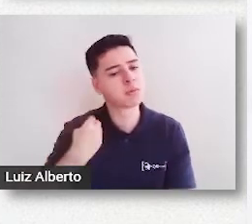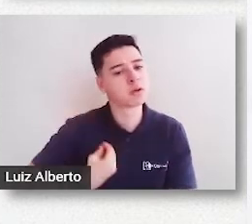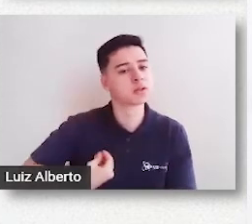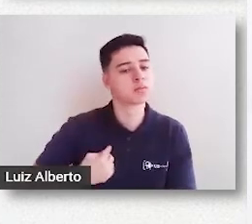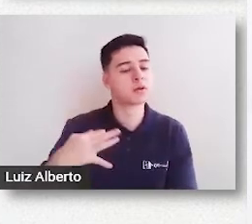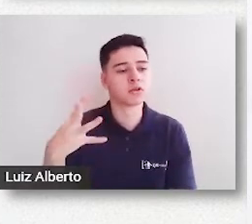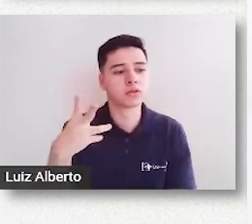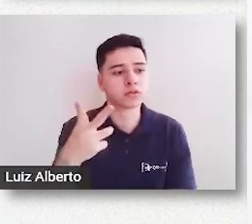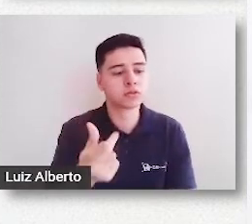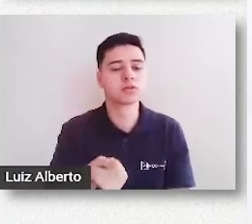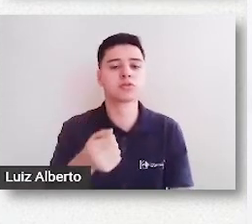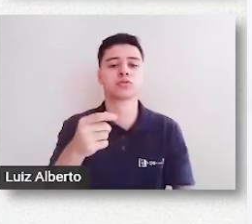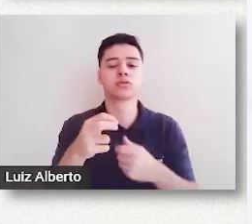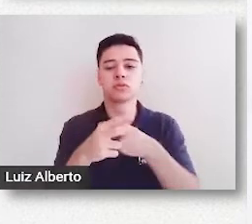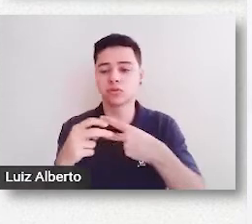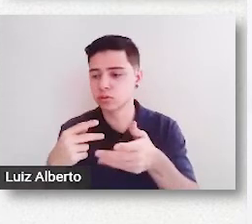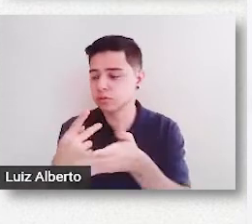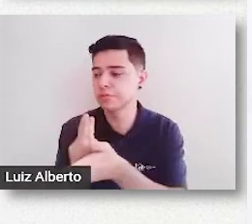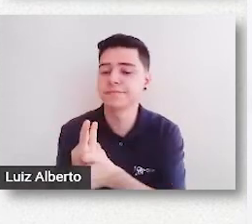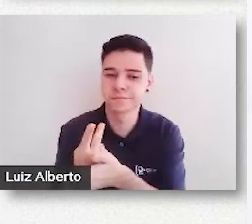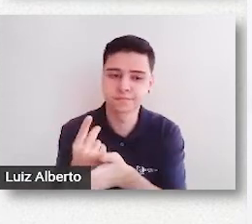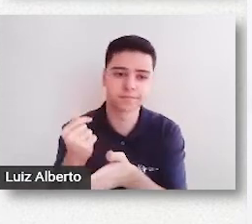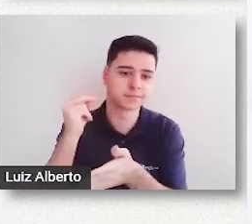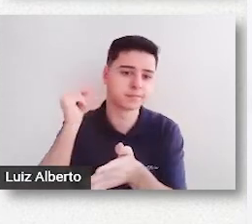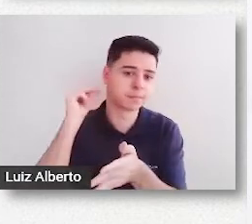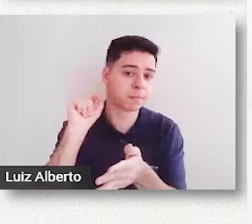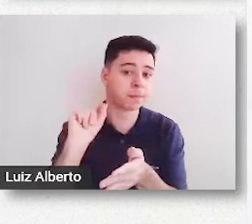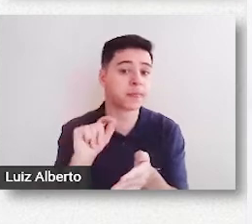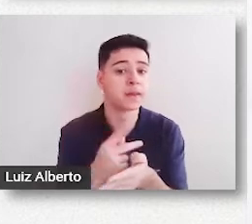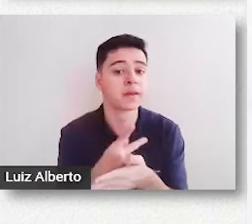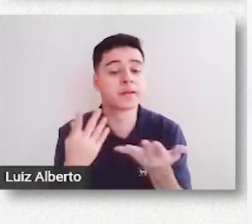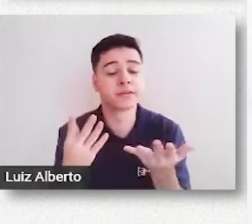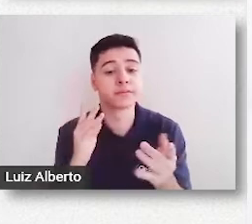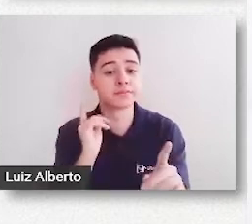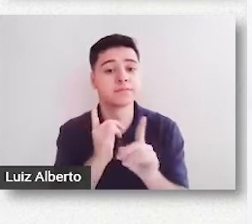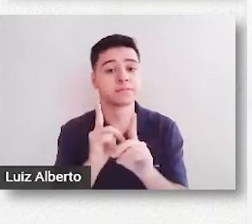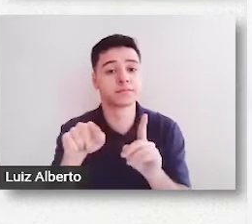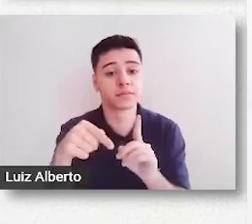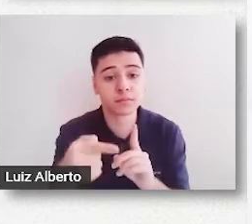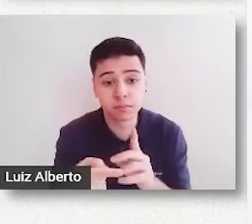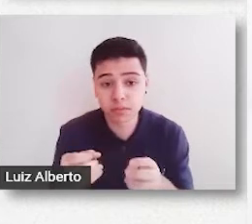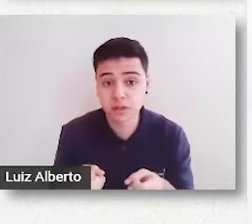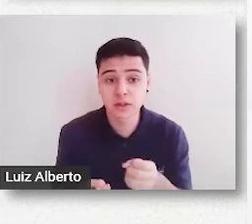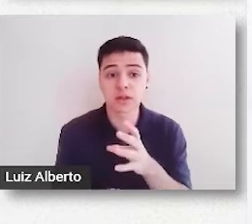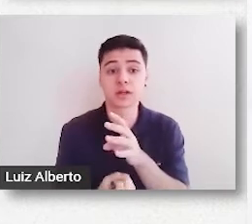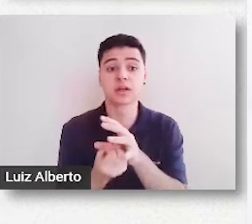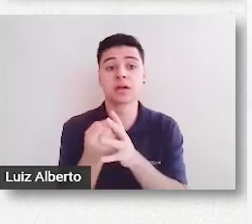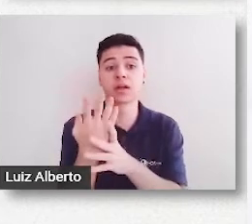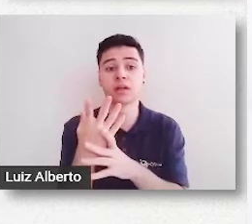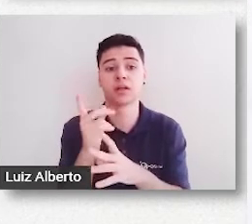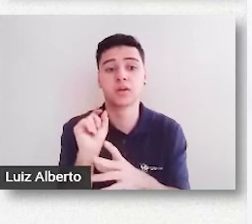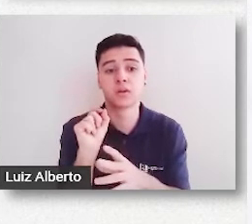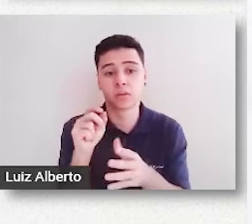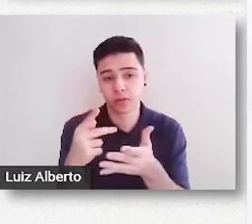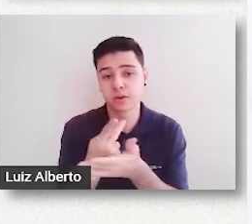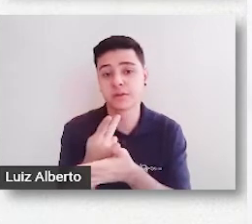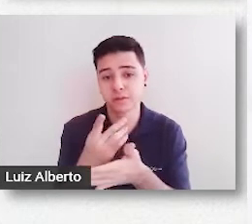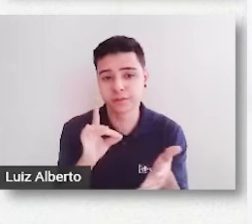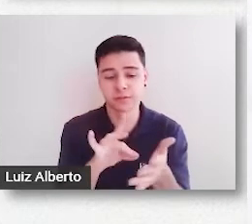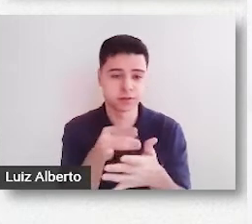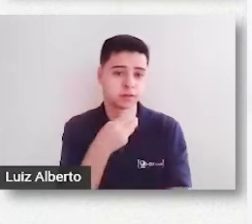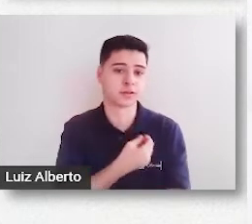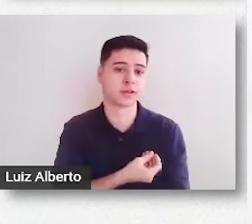né? Então, o que, que acontece? Né? Vamos descobrir um pouquinho aí, depois dessa origem, o que, que realmente acontece na vida de